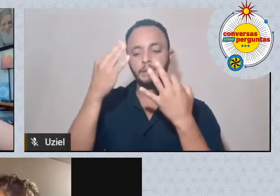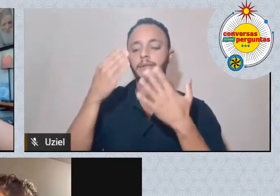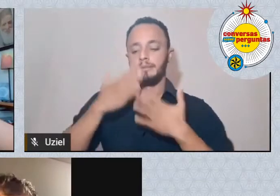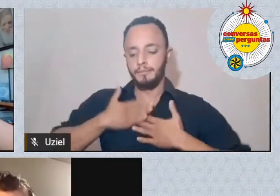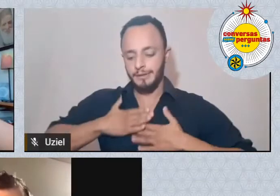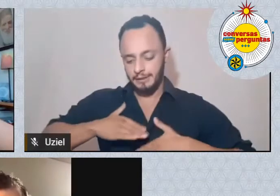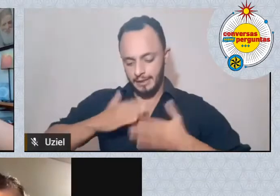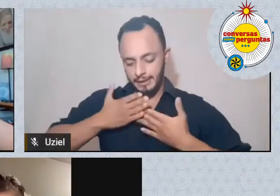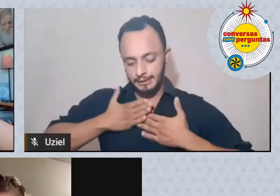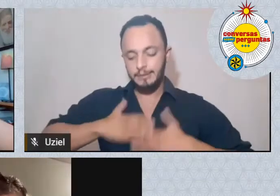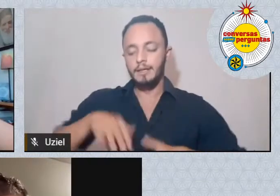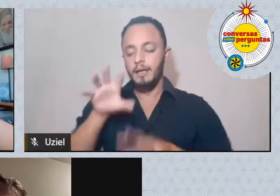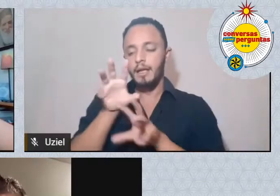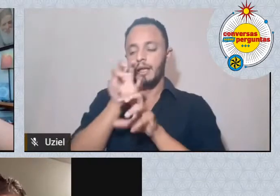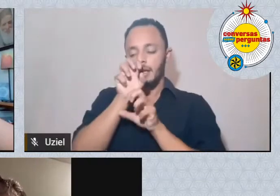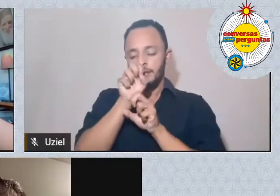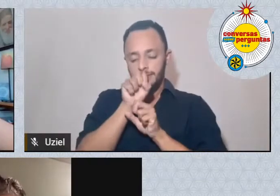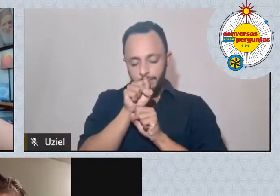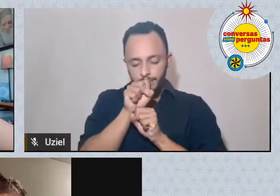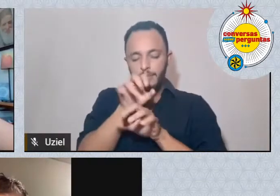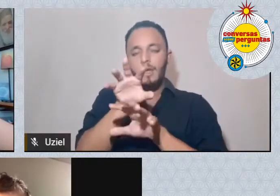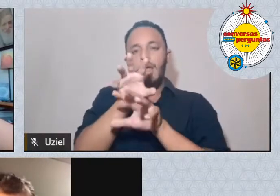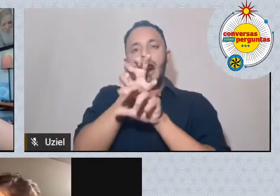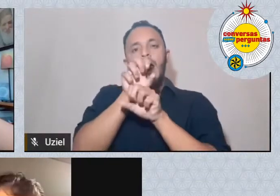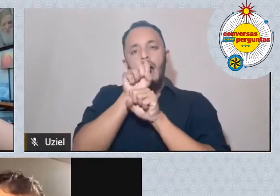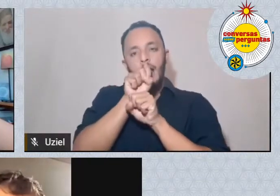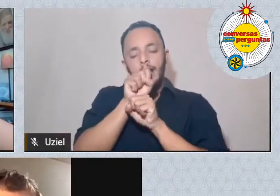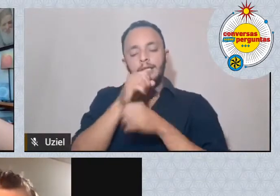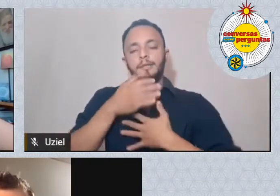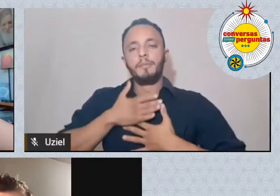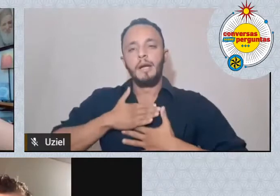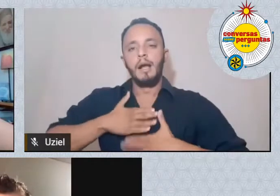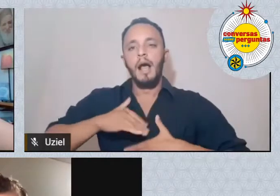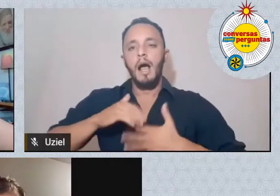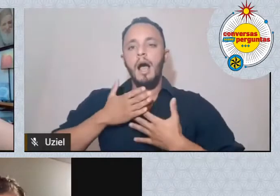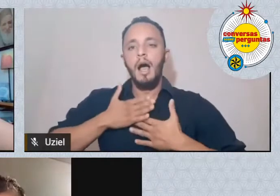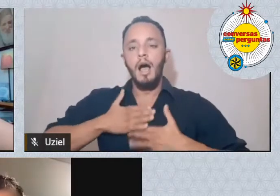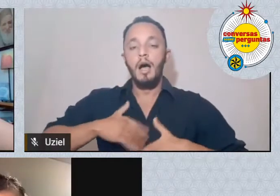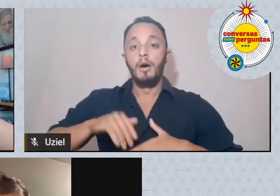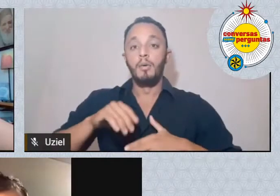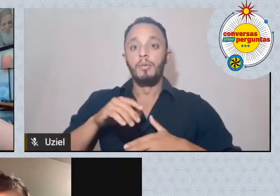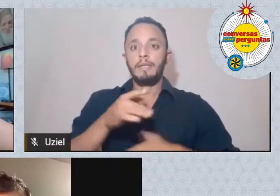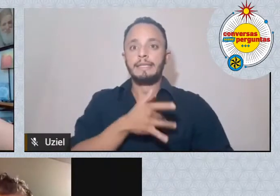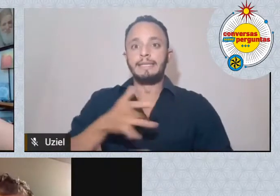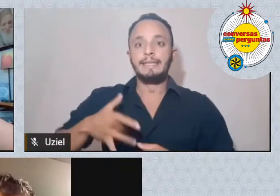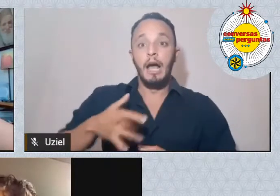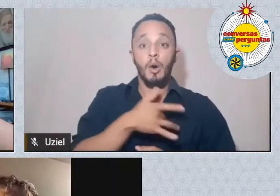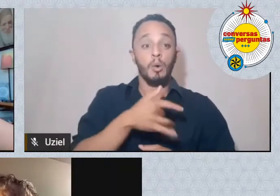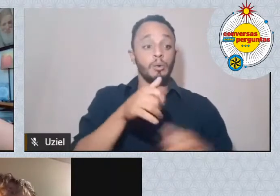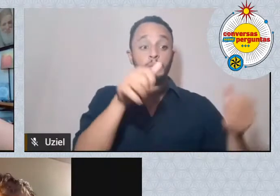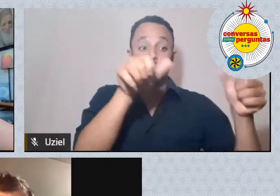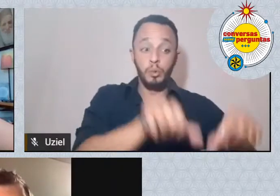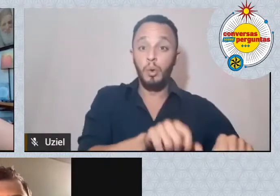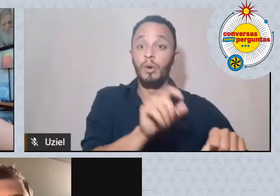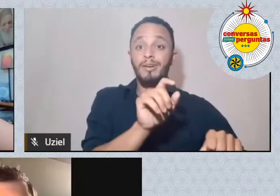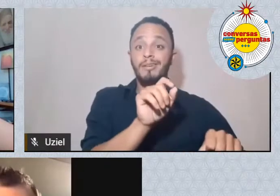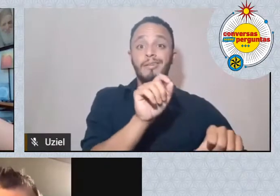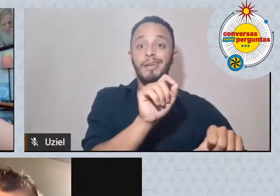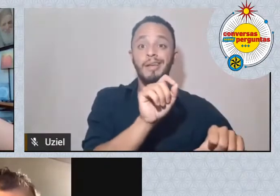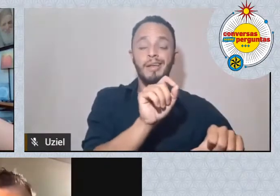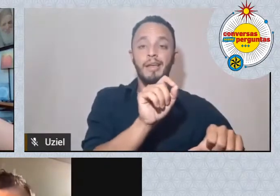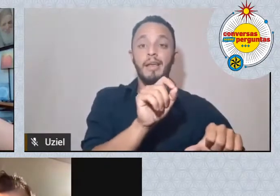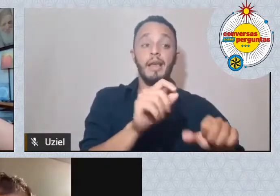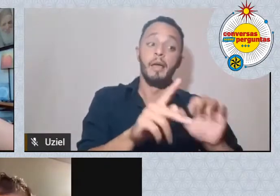não respira, a diferença, né, entre o salubre e o insalubre não está na queda, é quanto tempo você demora